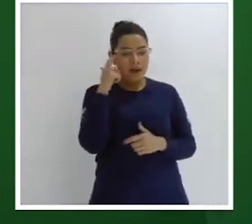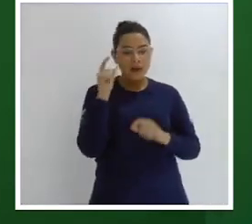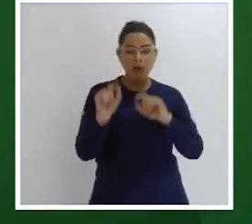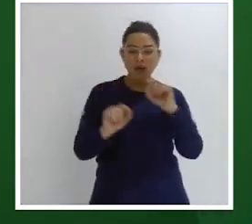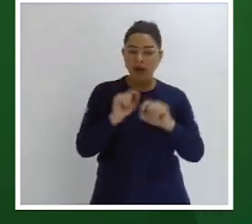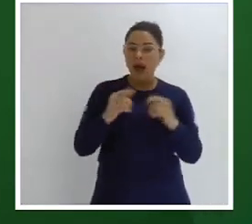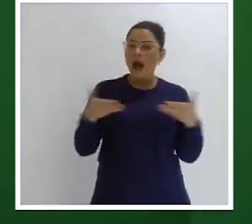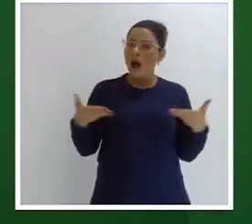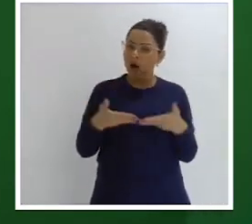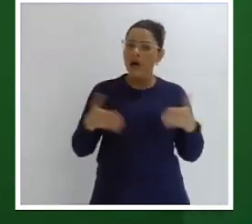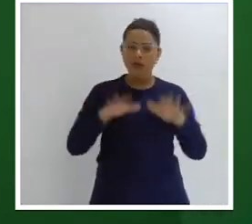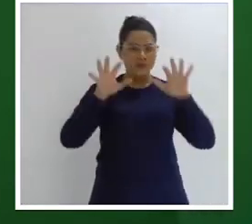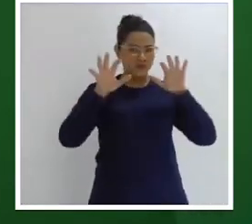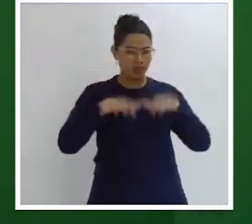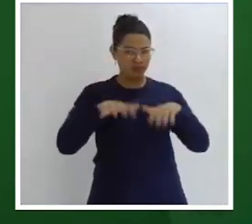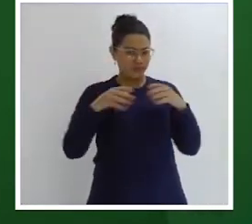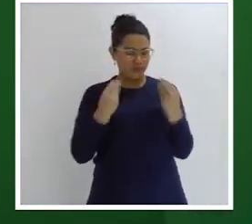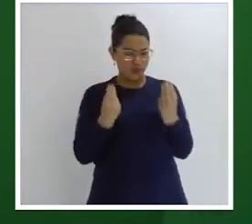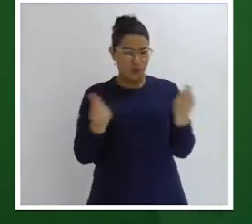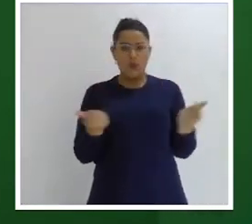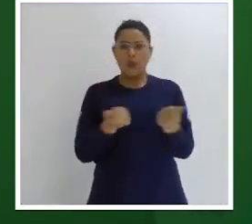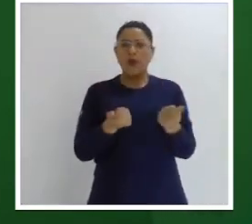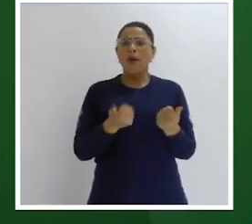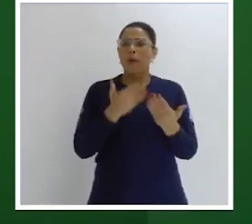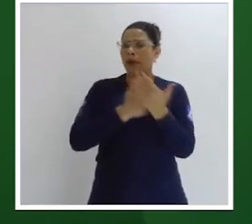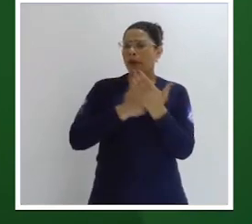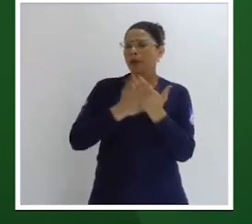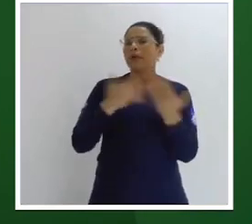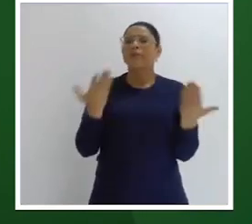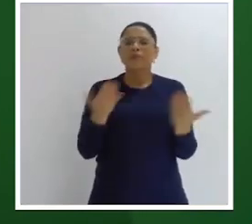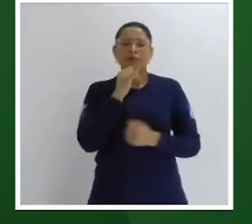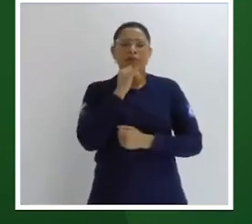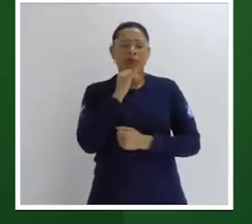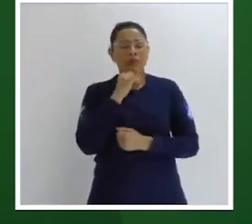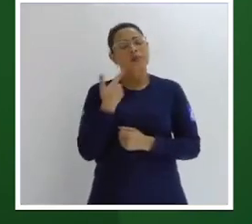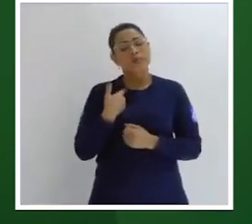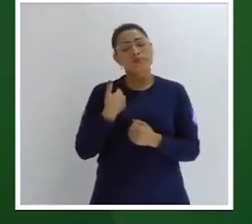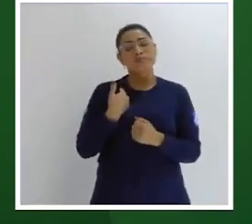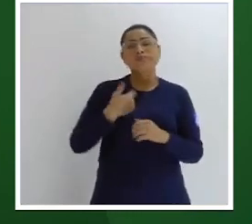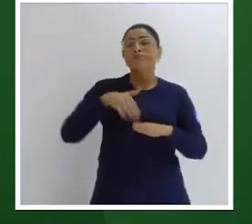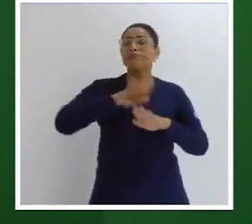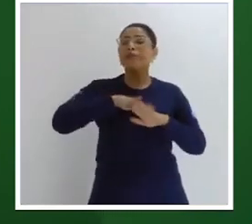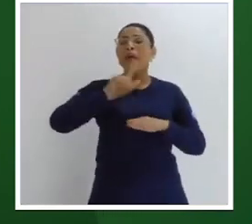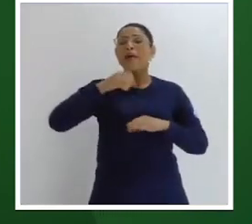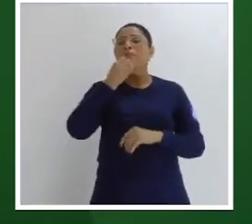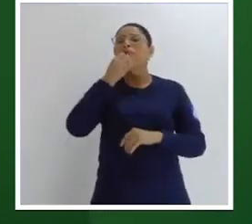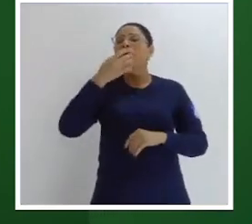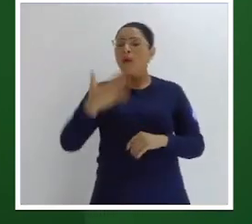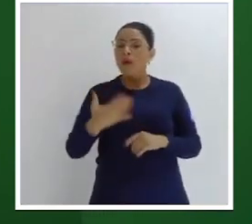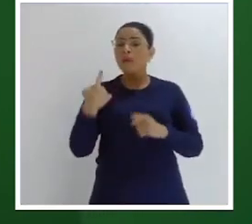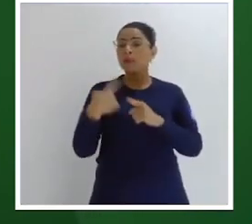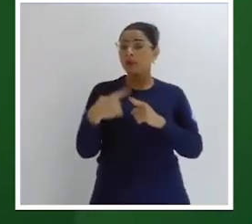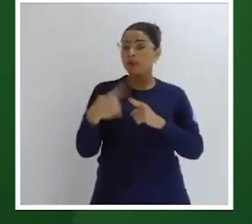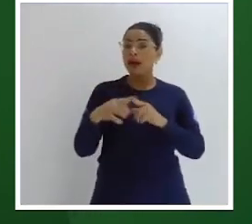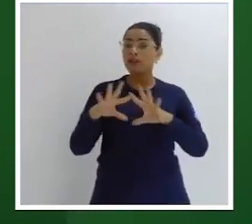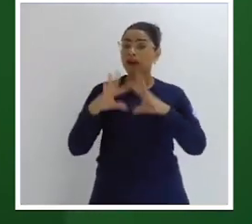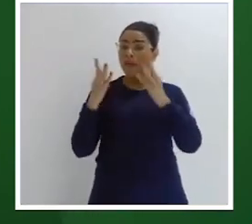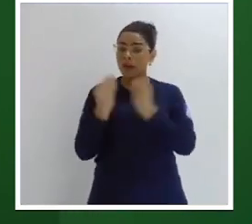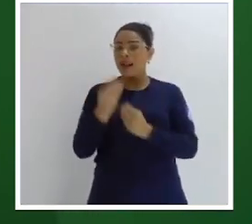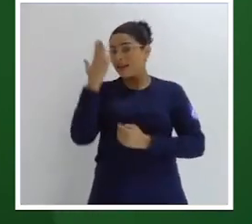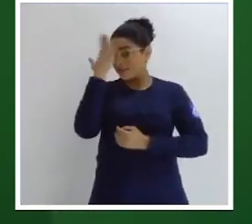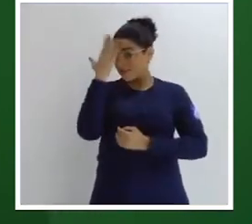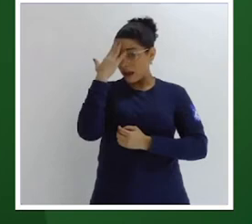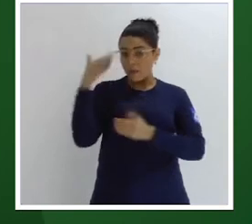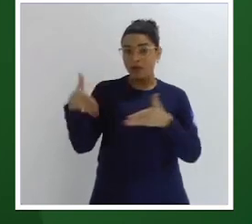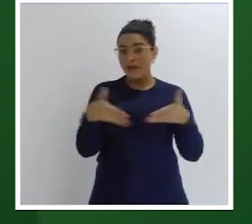mas agora tá chovendo judicialização por um outro lado a gente tem que ver que isso também é uma coisa boa os pais estão sabendo o caminho